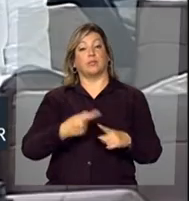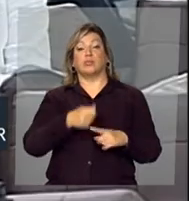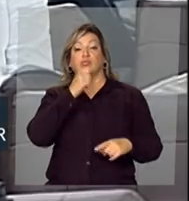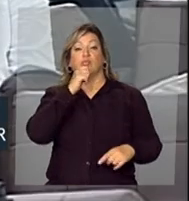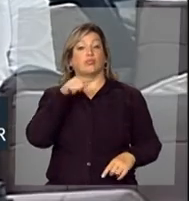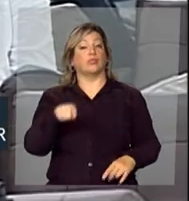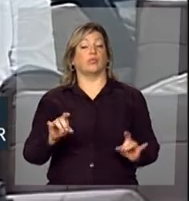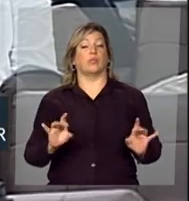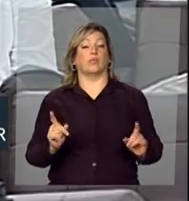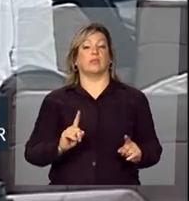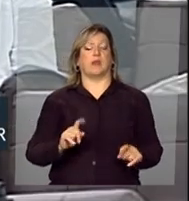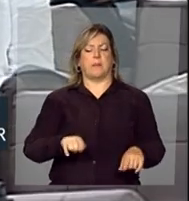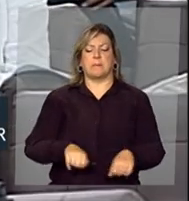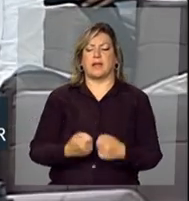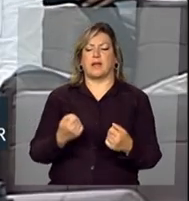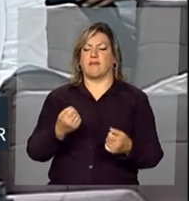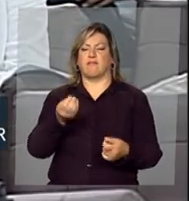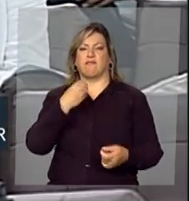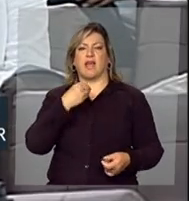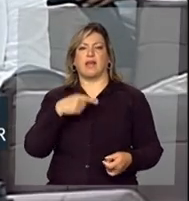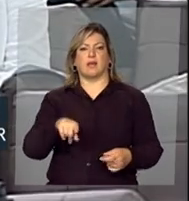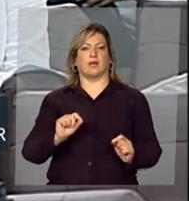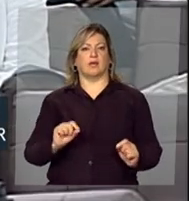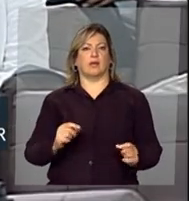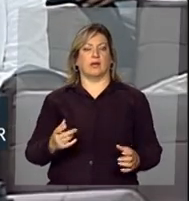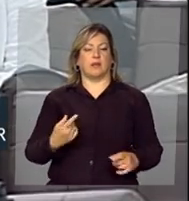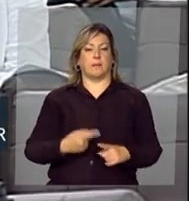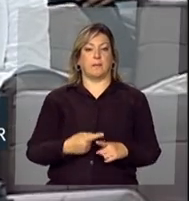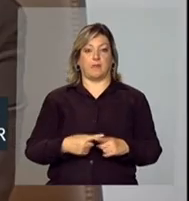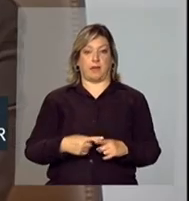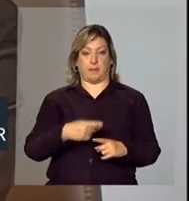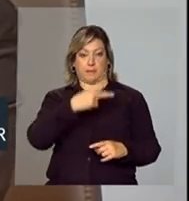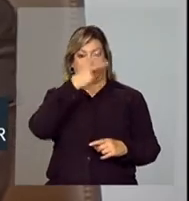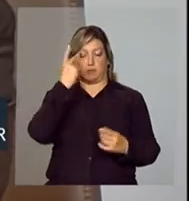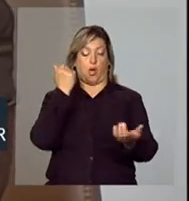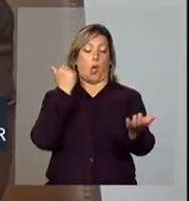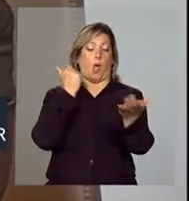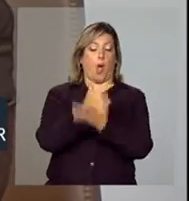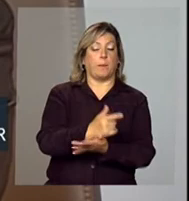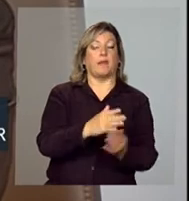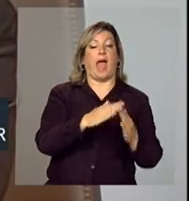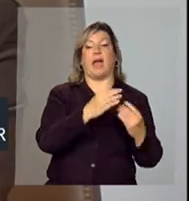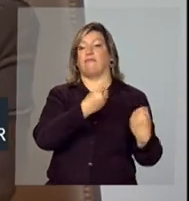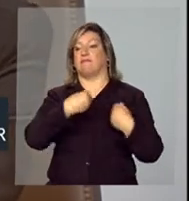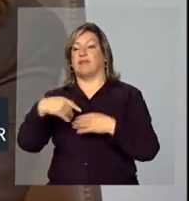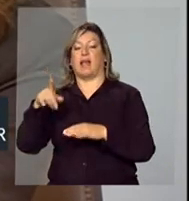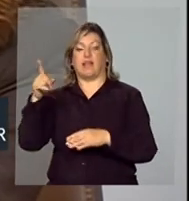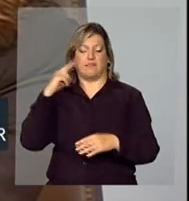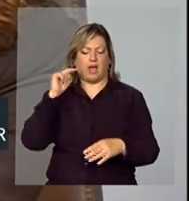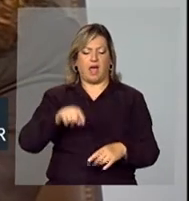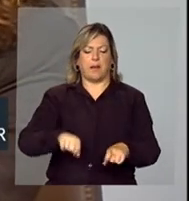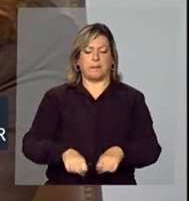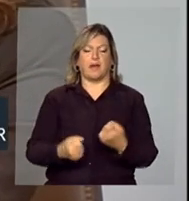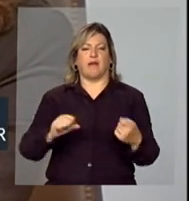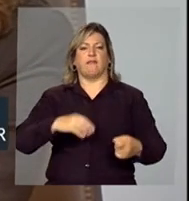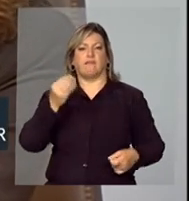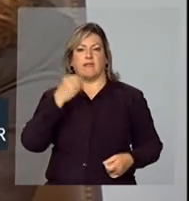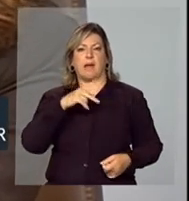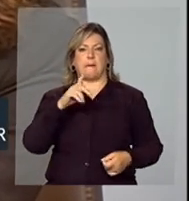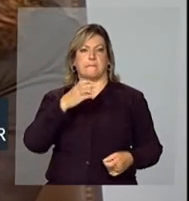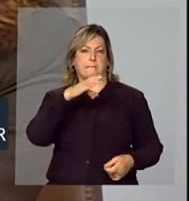qualidade quanto não teve qualidade quando não teve um bom atendimento no pós-venda desse produto não é então não teve